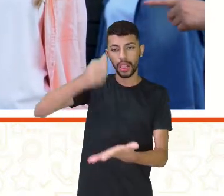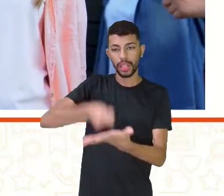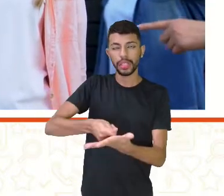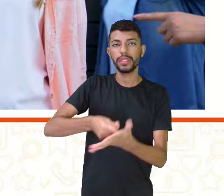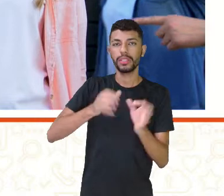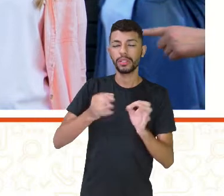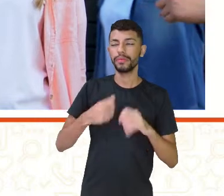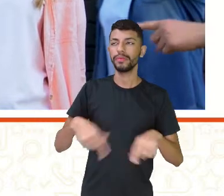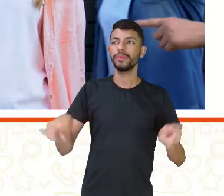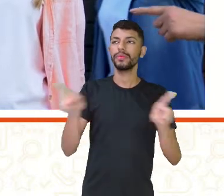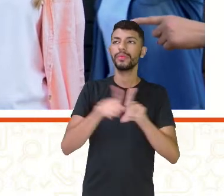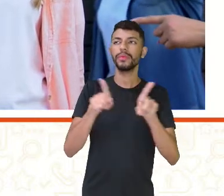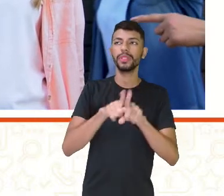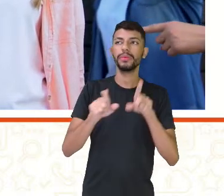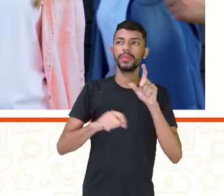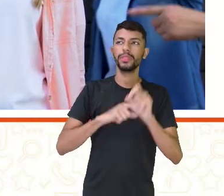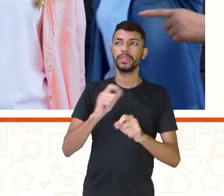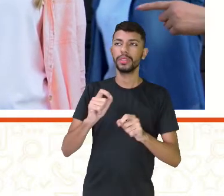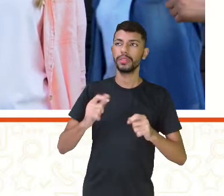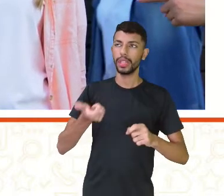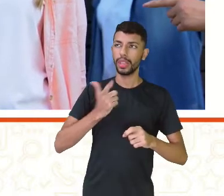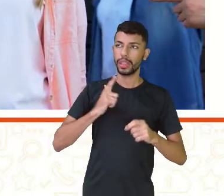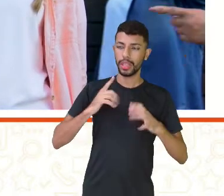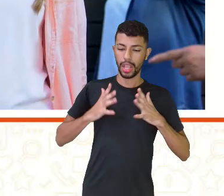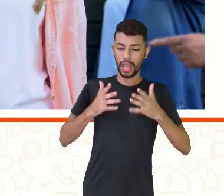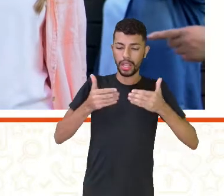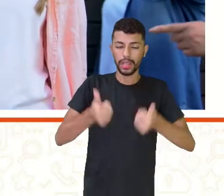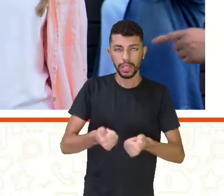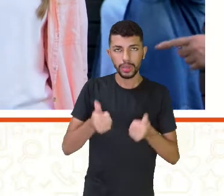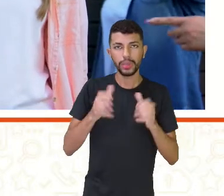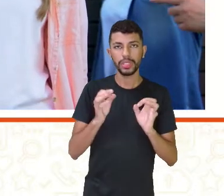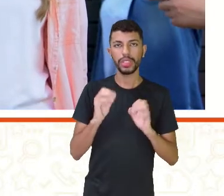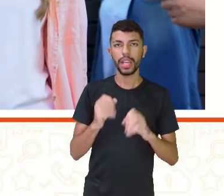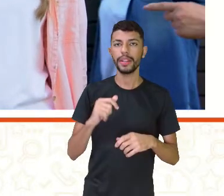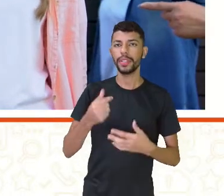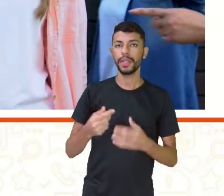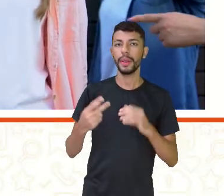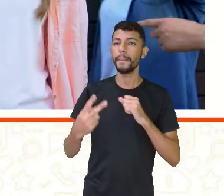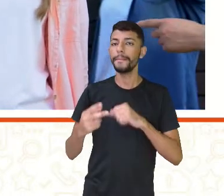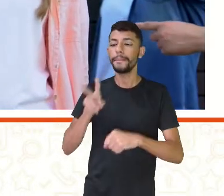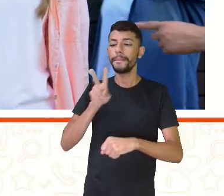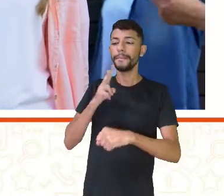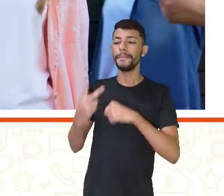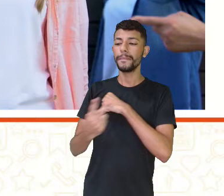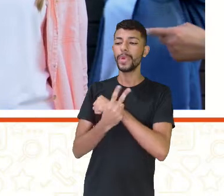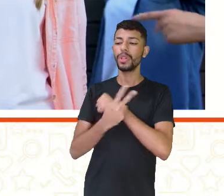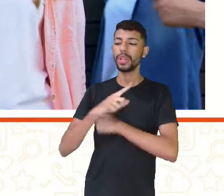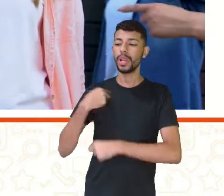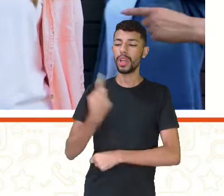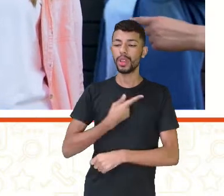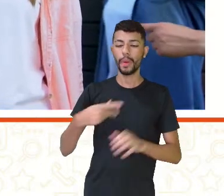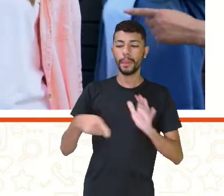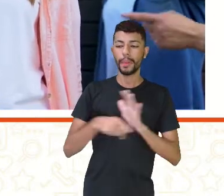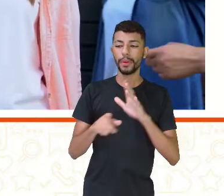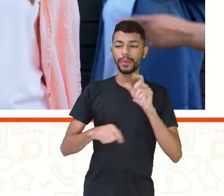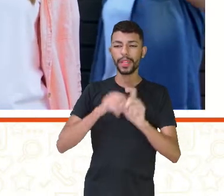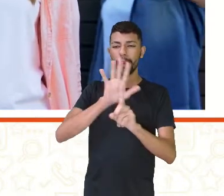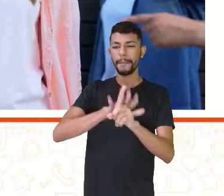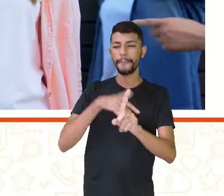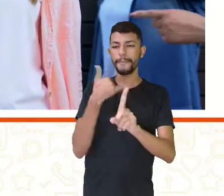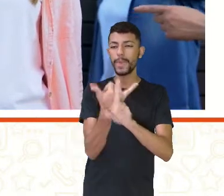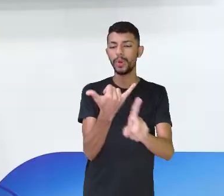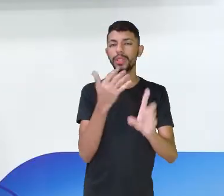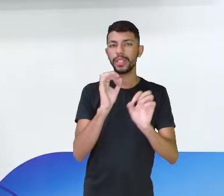E tomar atitudes de verdade que nos protejam do bullying, né? Que é uma demanda importante no